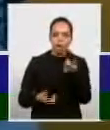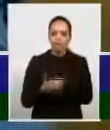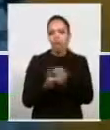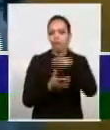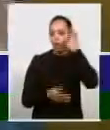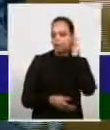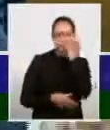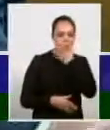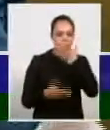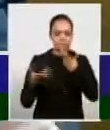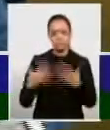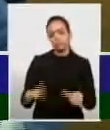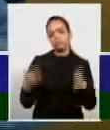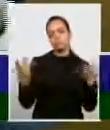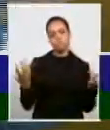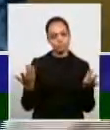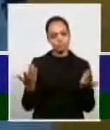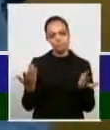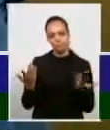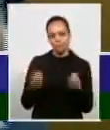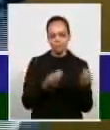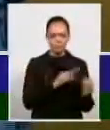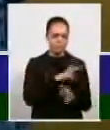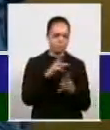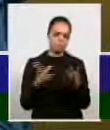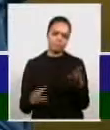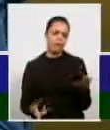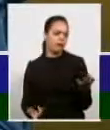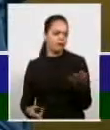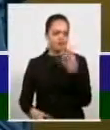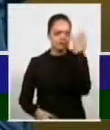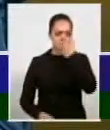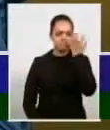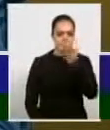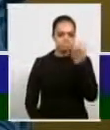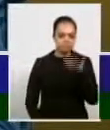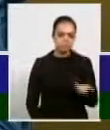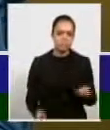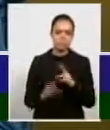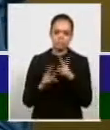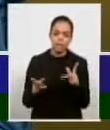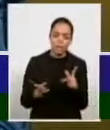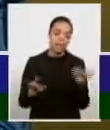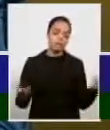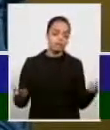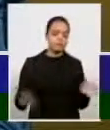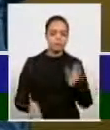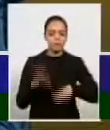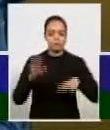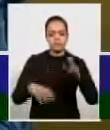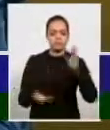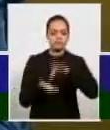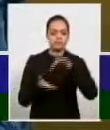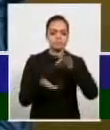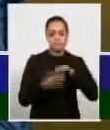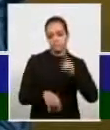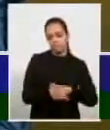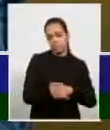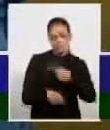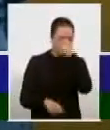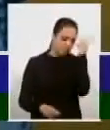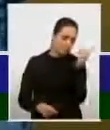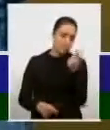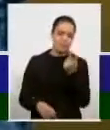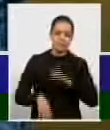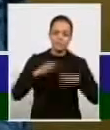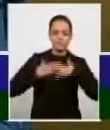quer ouvir, vários tipos e modalidades de música, e às vezes realmente no horário que a pessoa está às